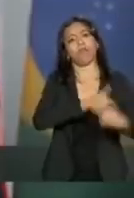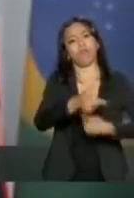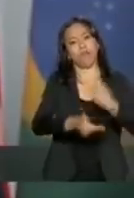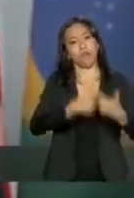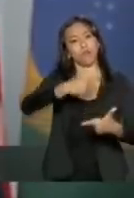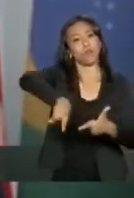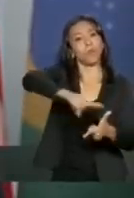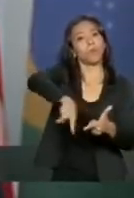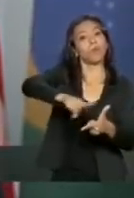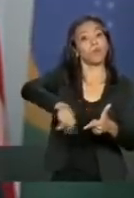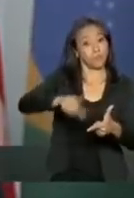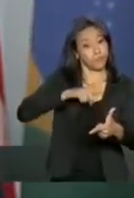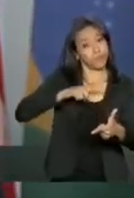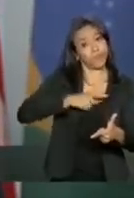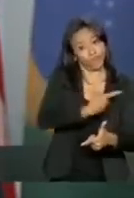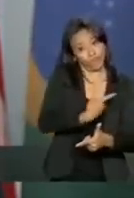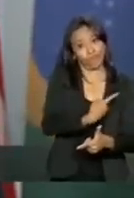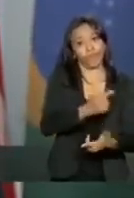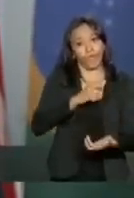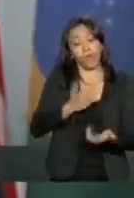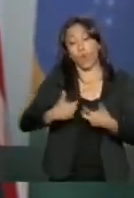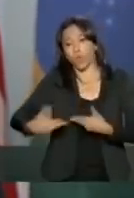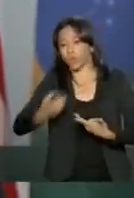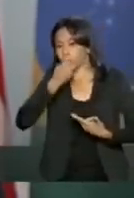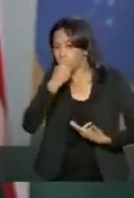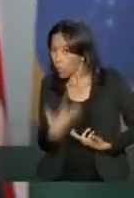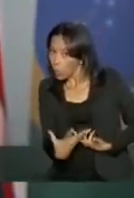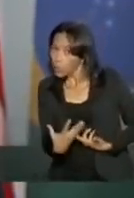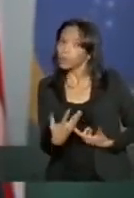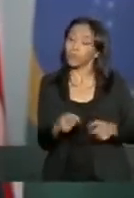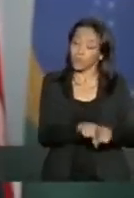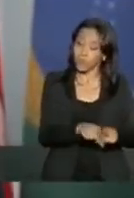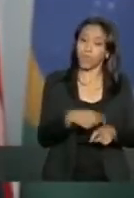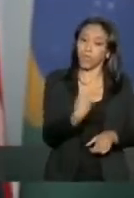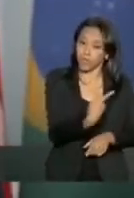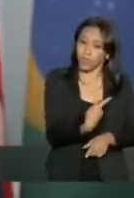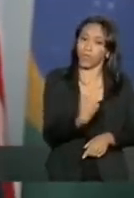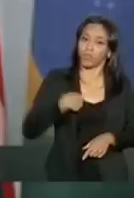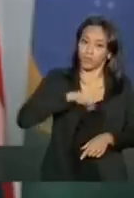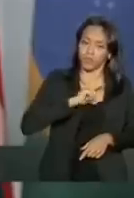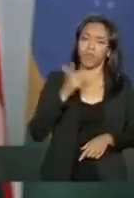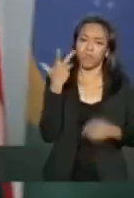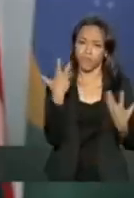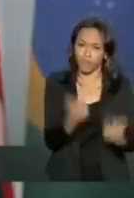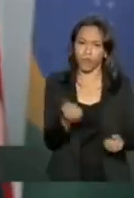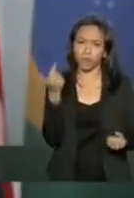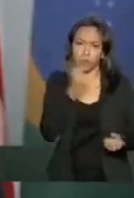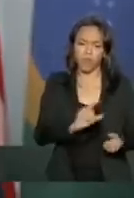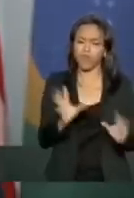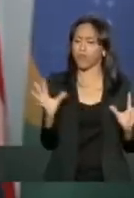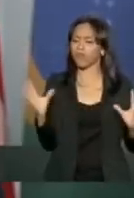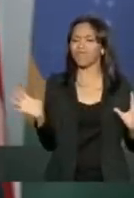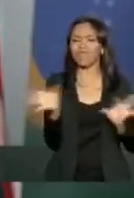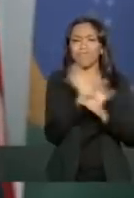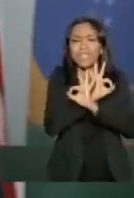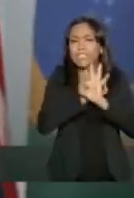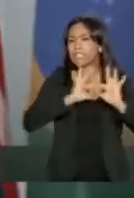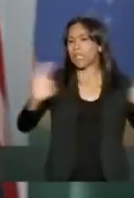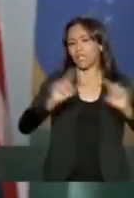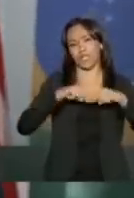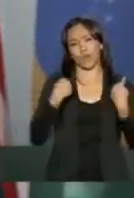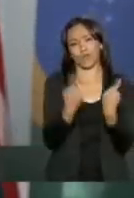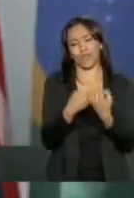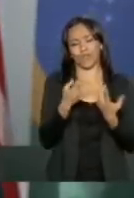nos problemas que temos, nas coisas boas que temos e avançaremos Agradecemos muito. Nossa reunião foi excelente. Como disse o